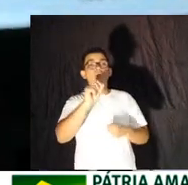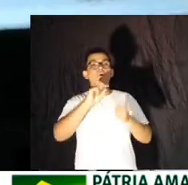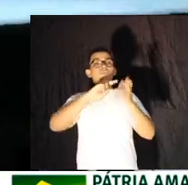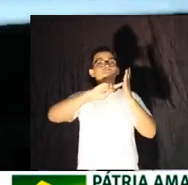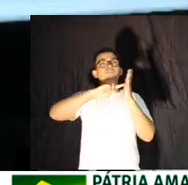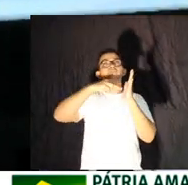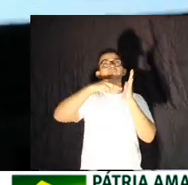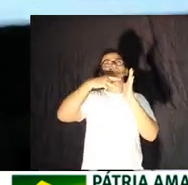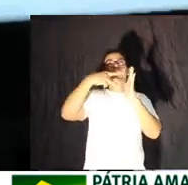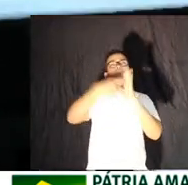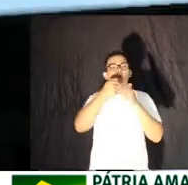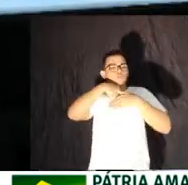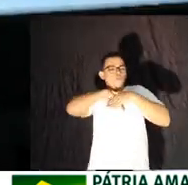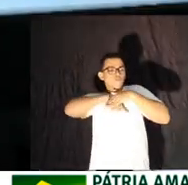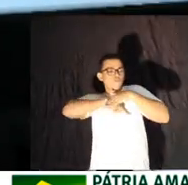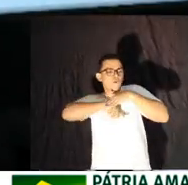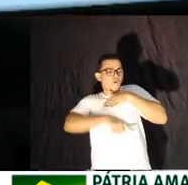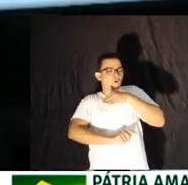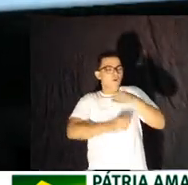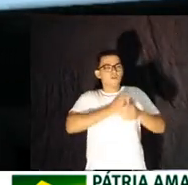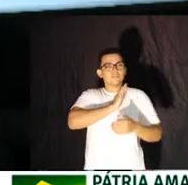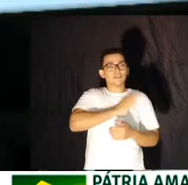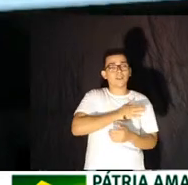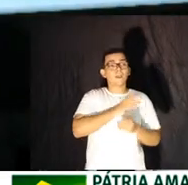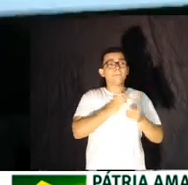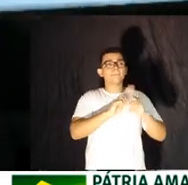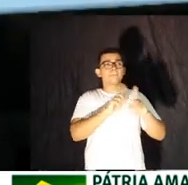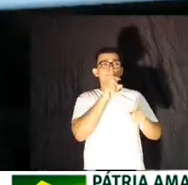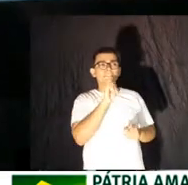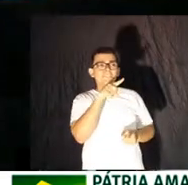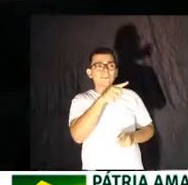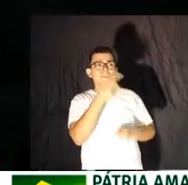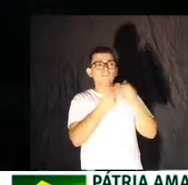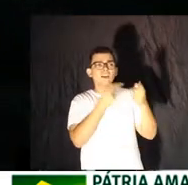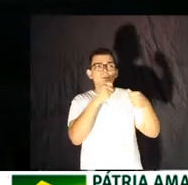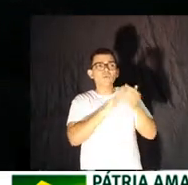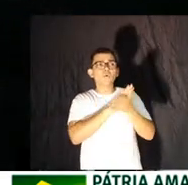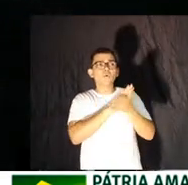de coração. Não diga não precisa.